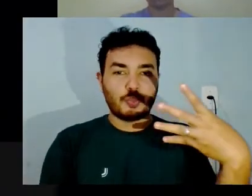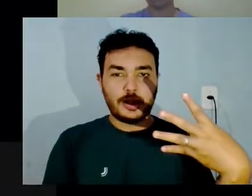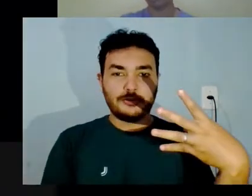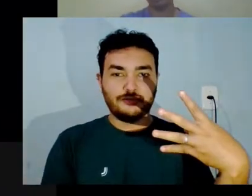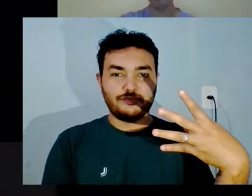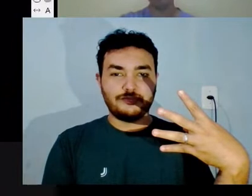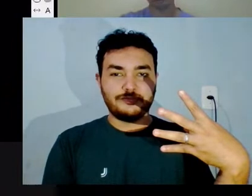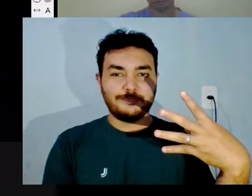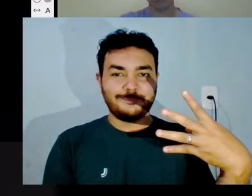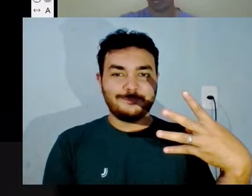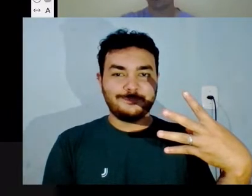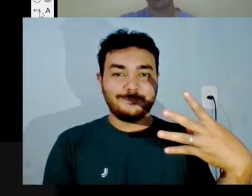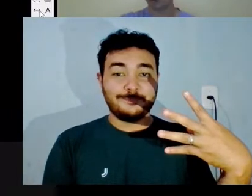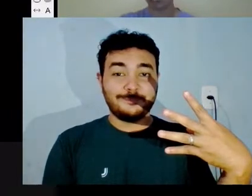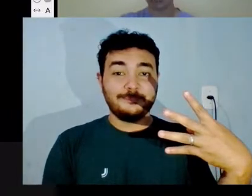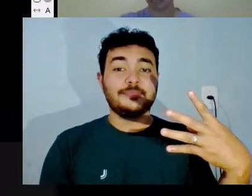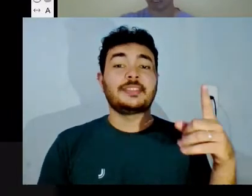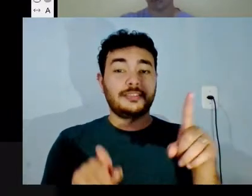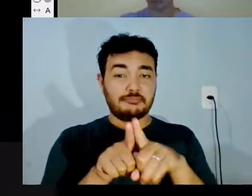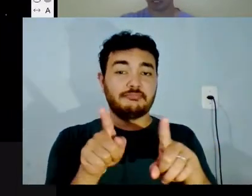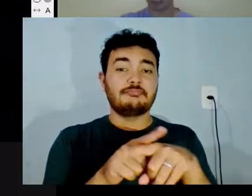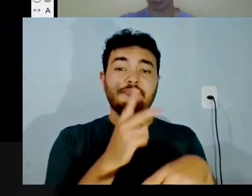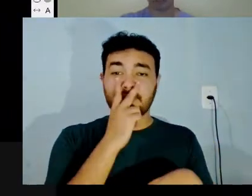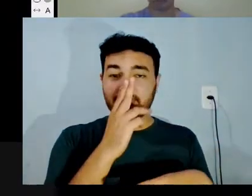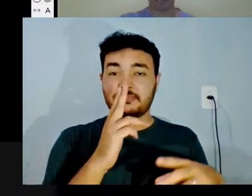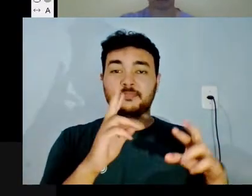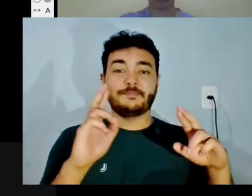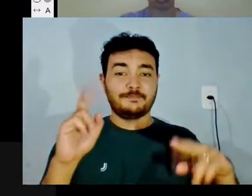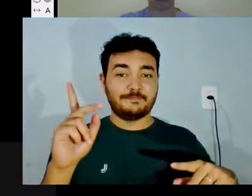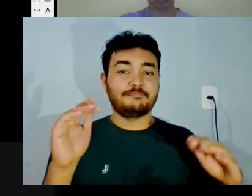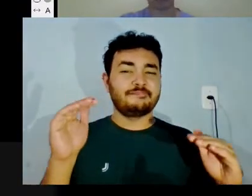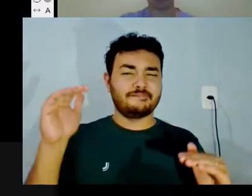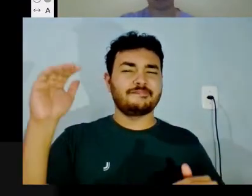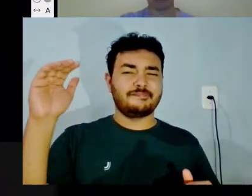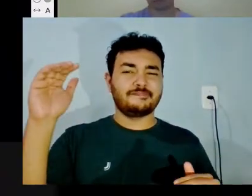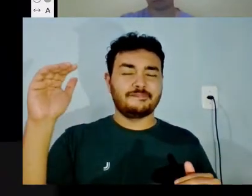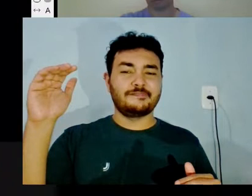12. É um valor também relativamente menos, a diferença